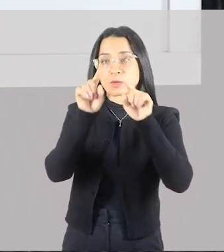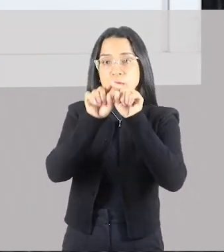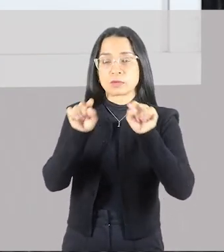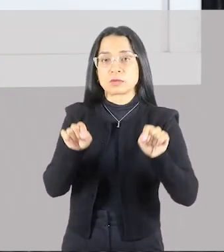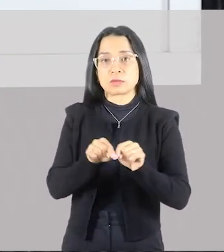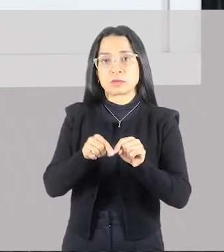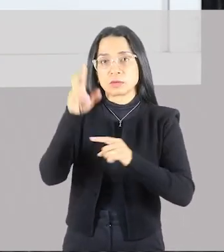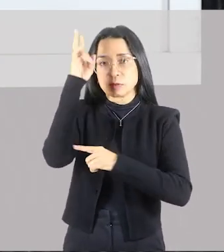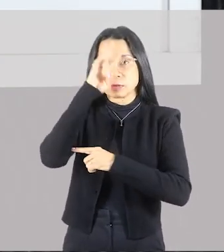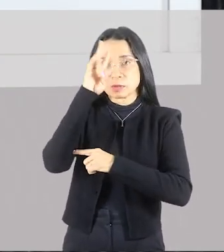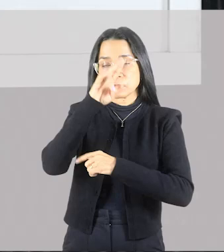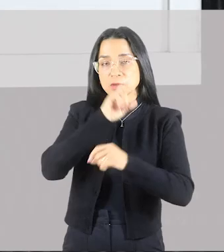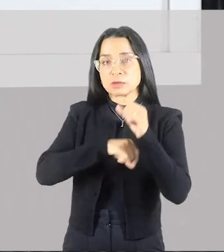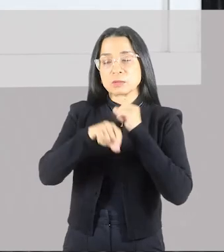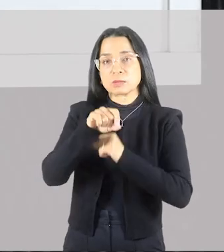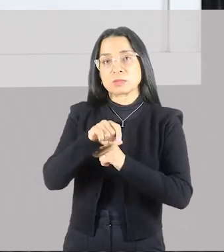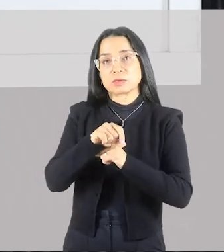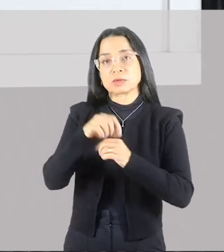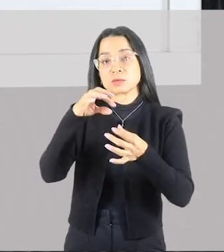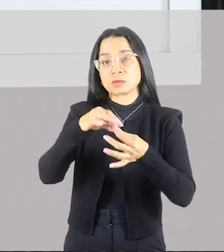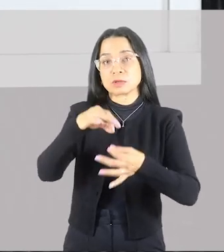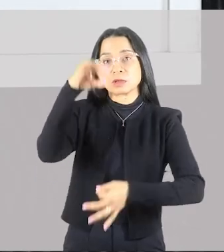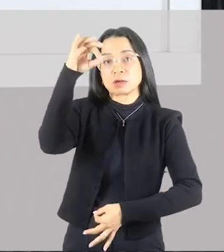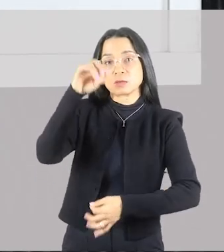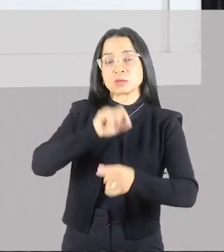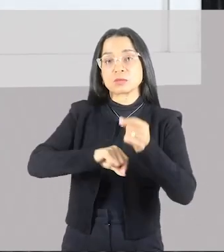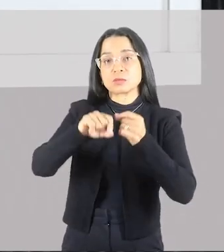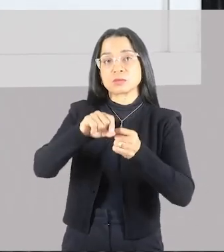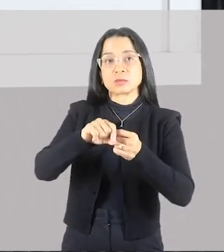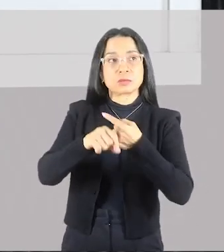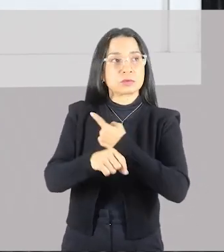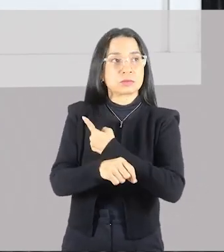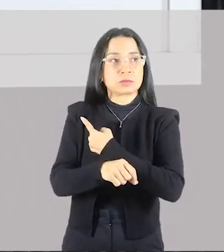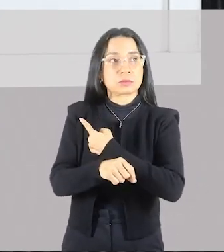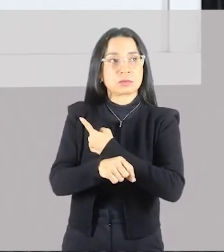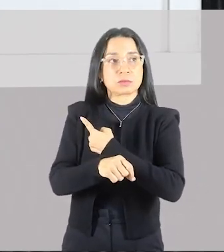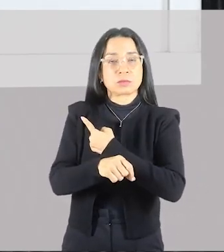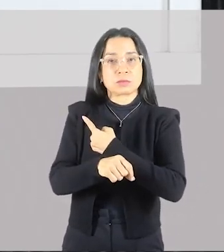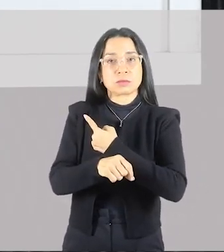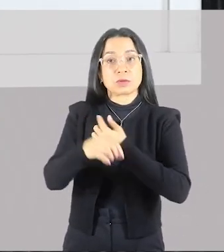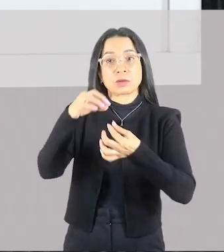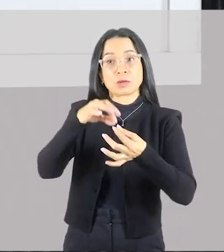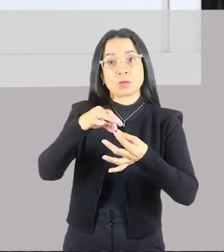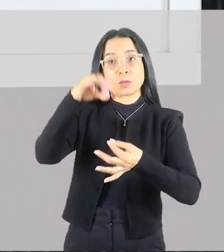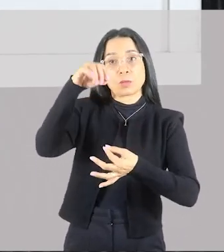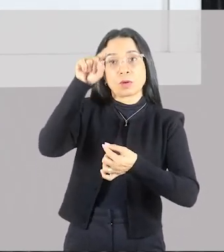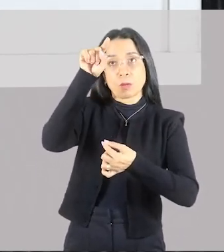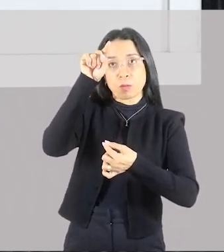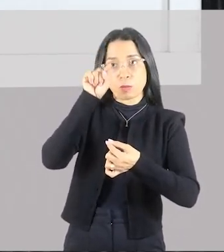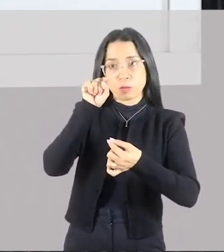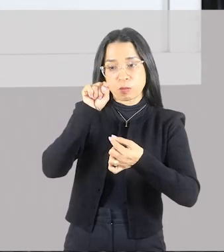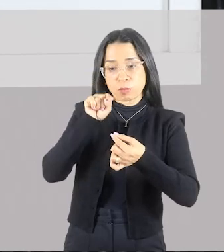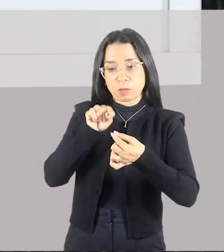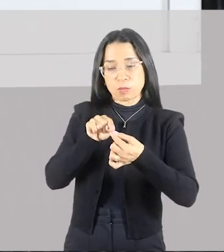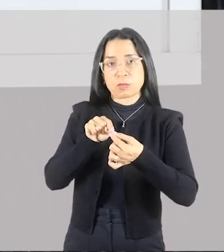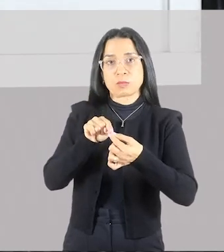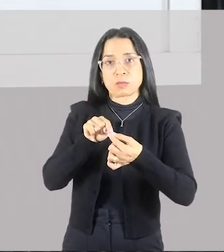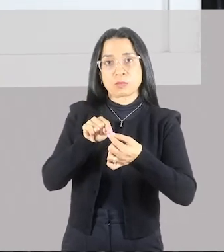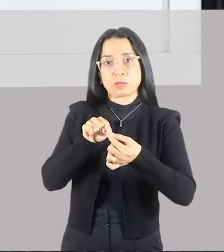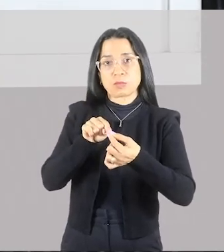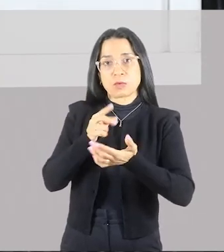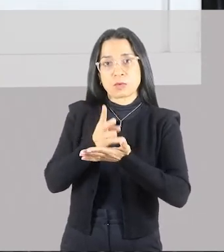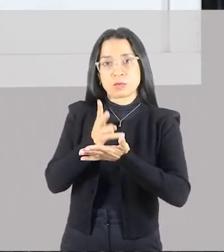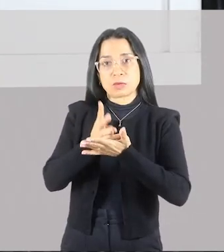que a altura é um segmento que vai do vértice superior e é perpendicular à base, tá? Sempre a altura é um